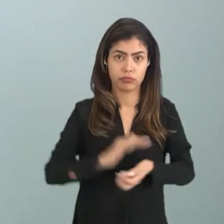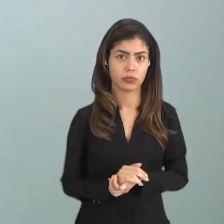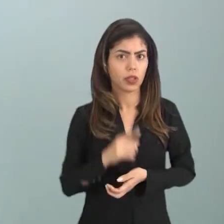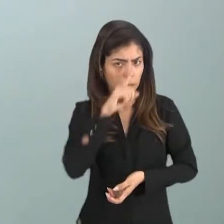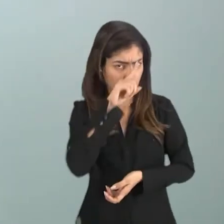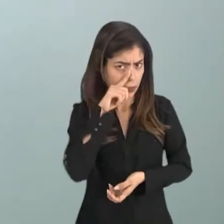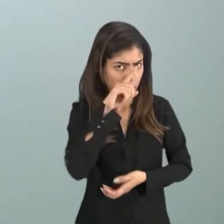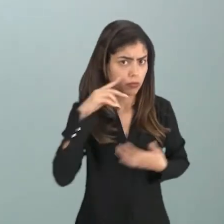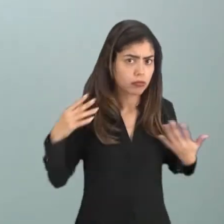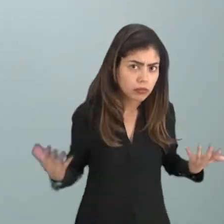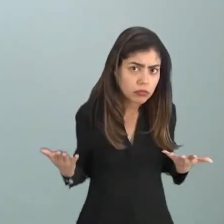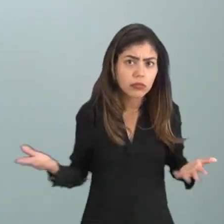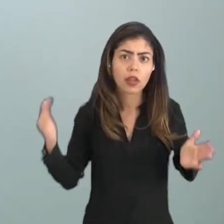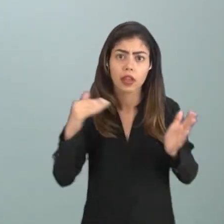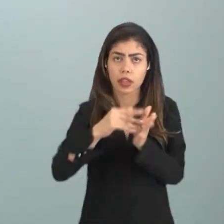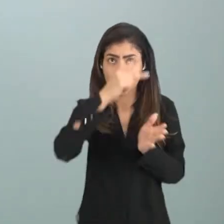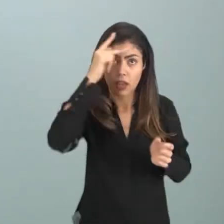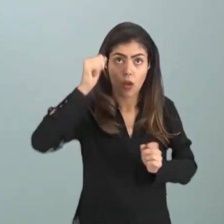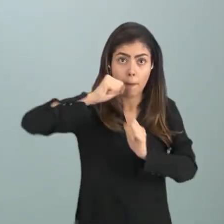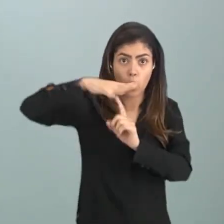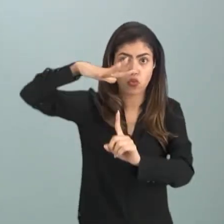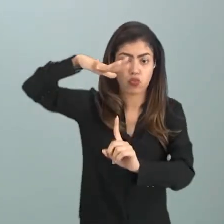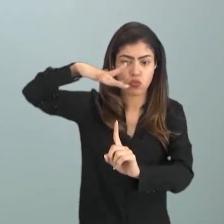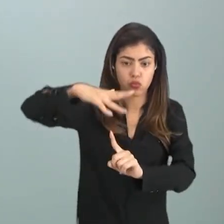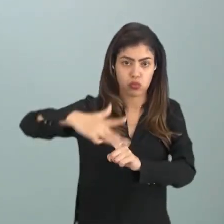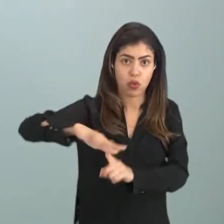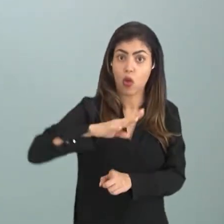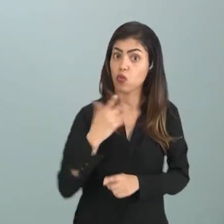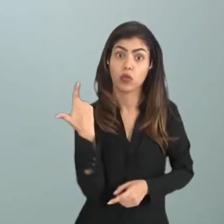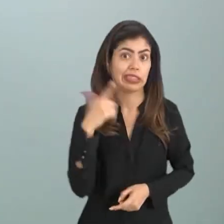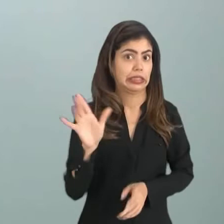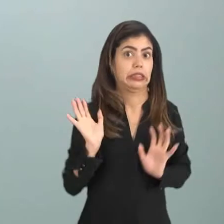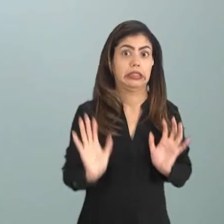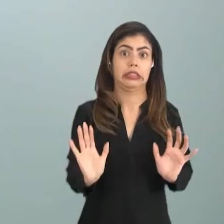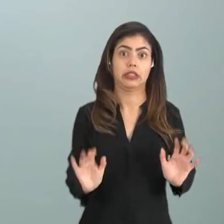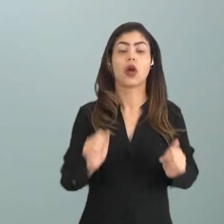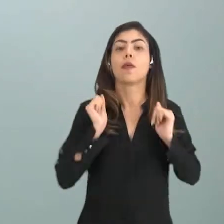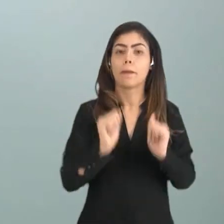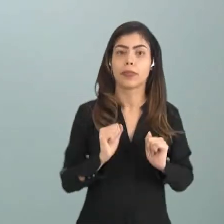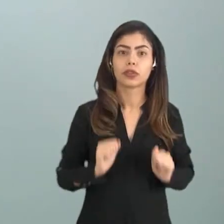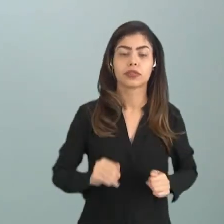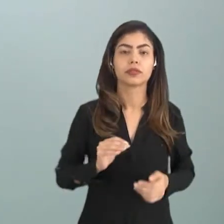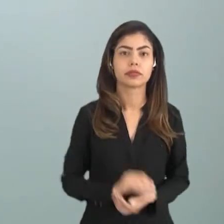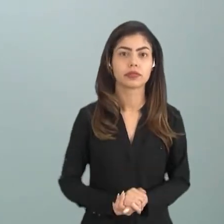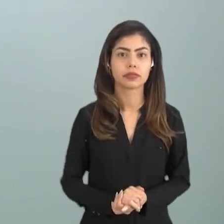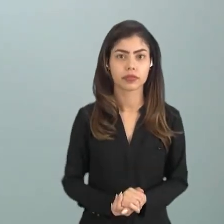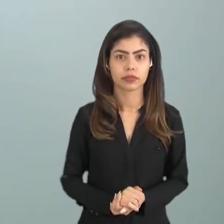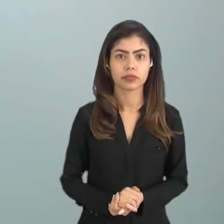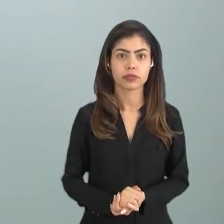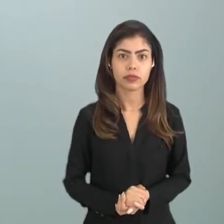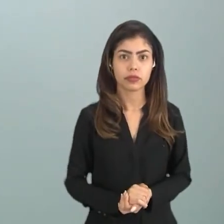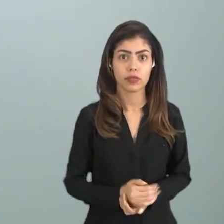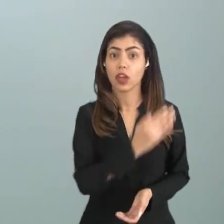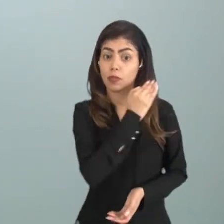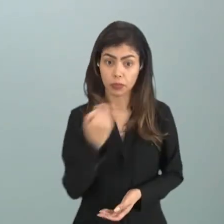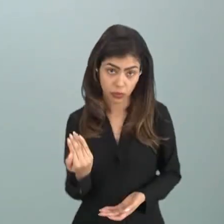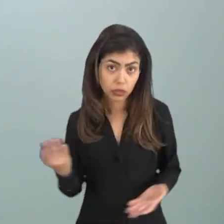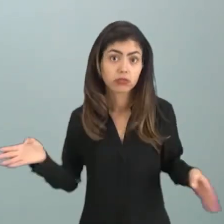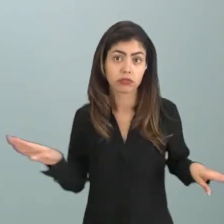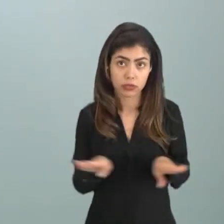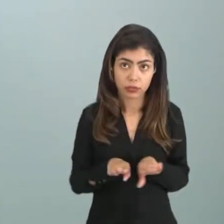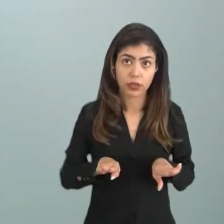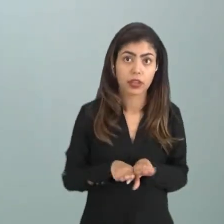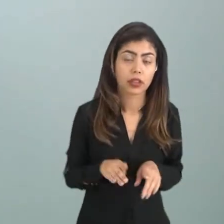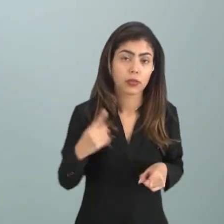muito perigoso, talvez o paraquedas não abra no local certo, aí a pessoa pode se lesionar, virar óbito, né? Porque quando a